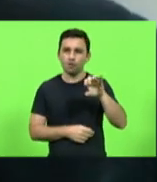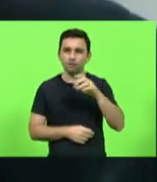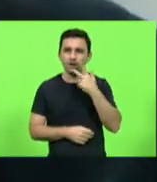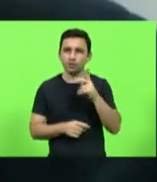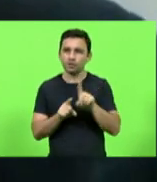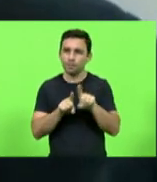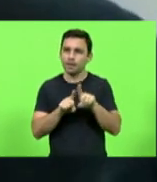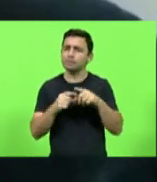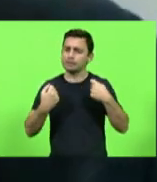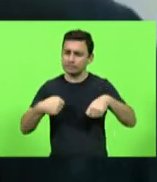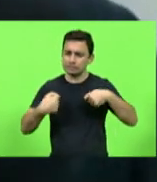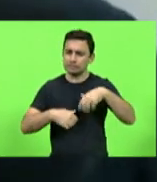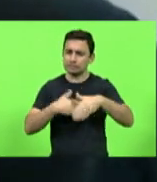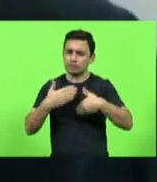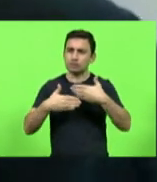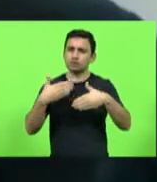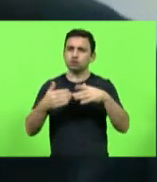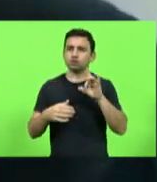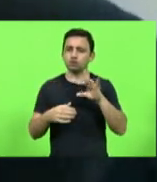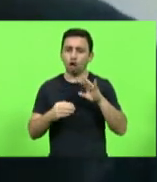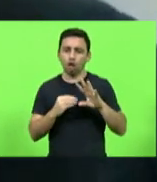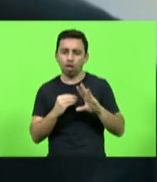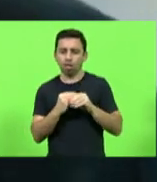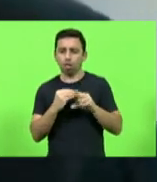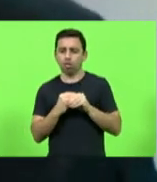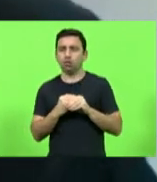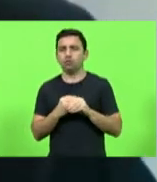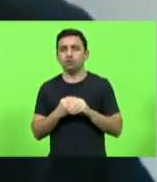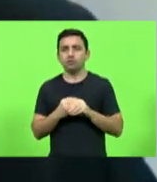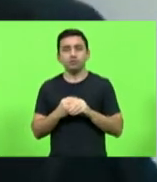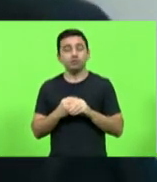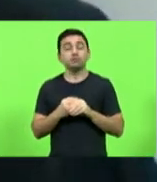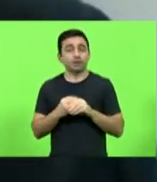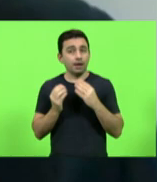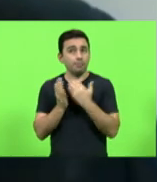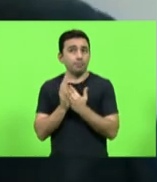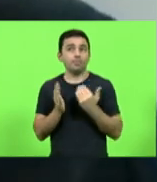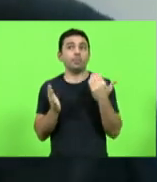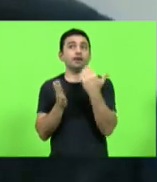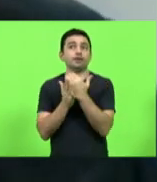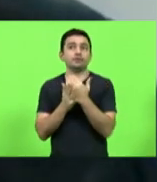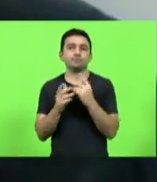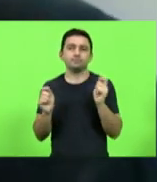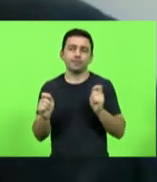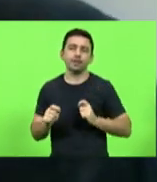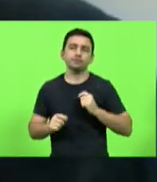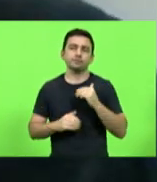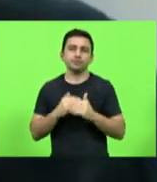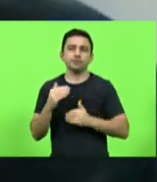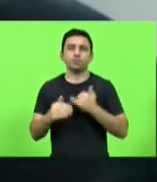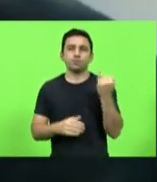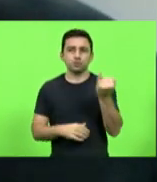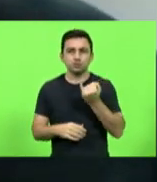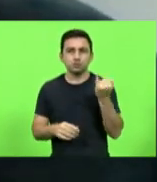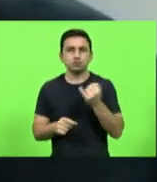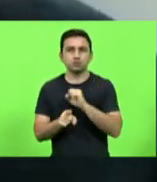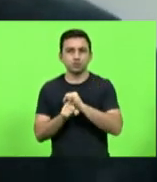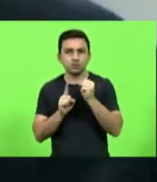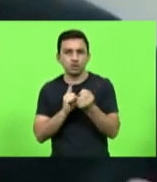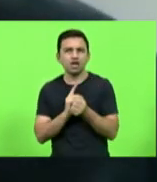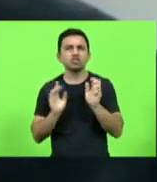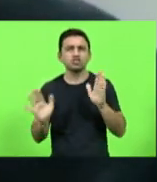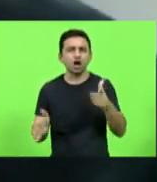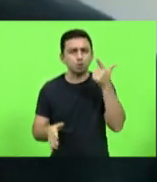nisso, não apenas fazer um remendo, mas isso vai com o tempo, nós vamos ter que avançar nesse processo. O importante é que a sociedade, nós já construímos algum